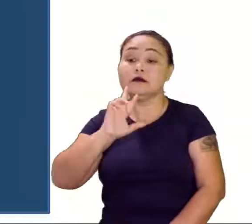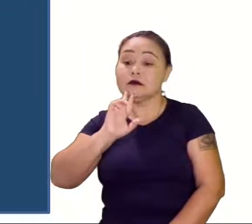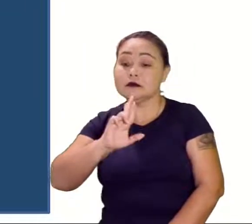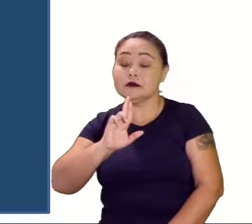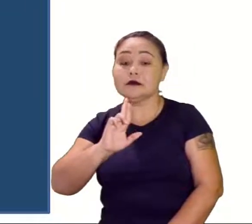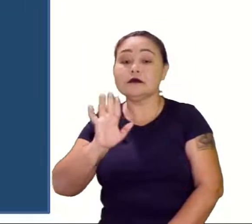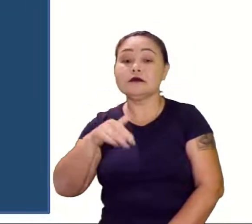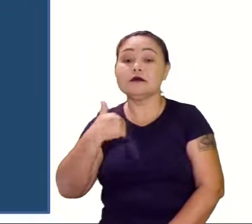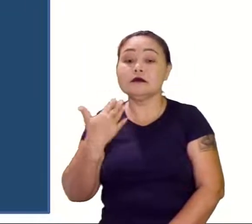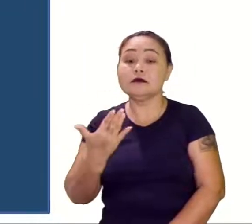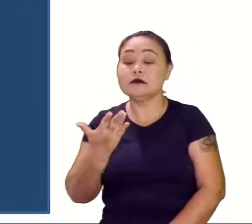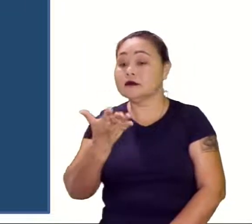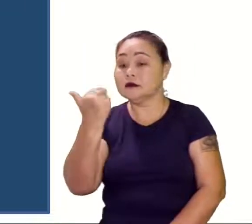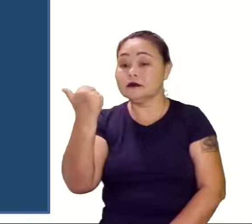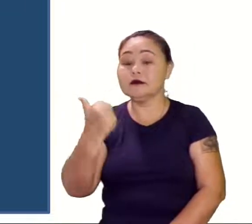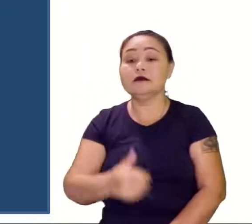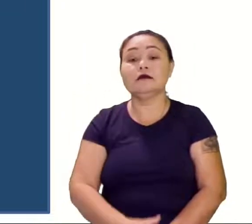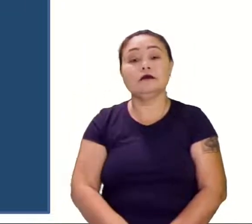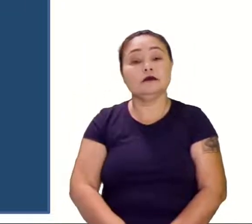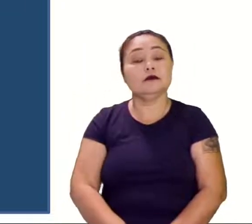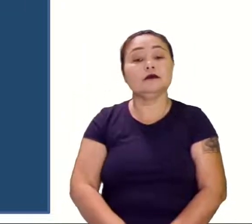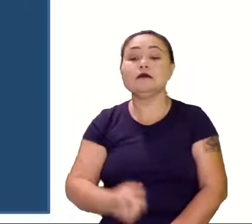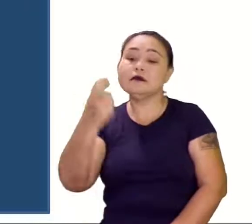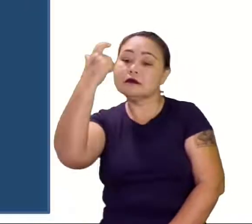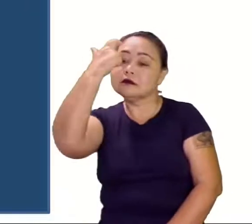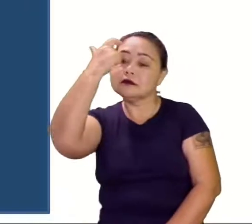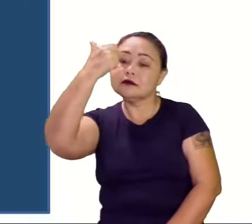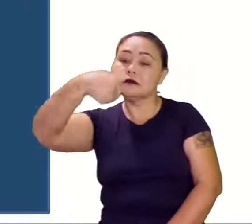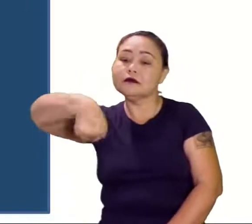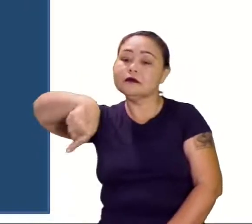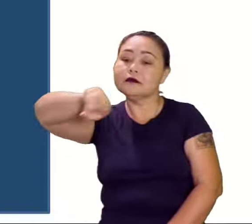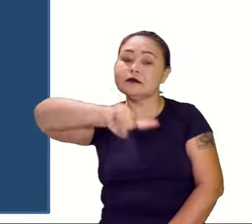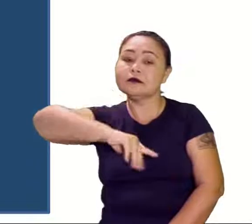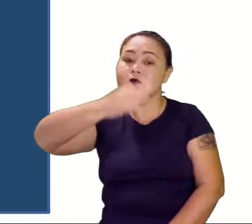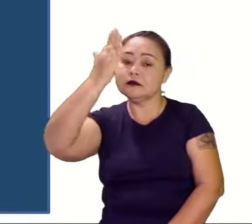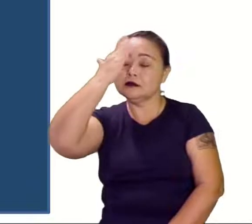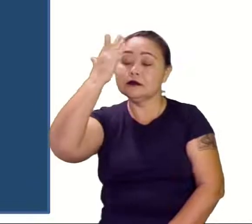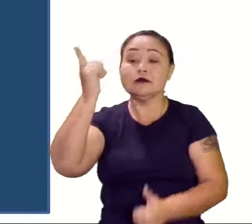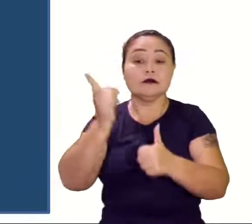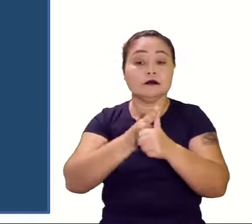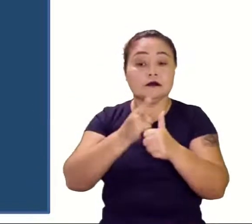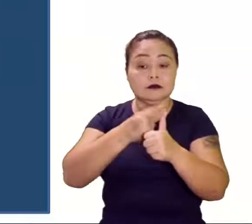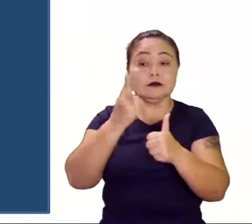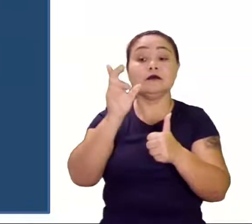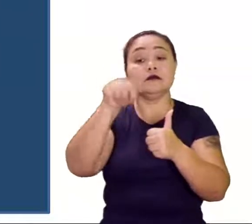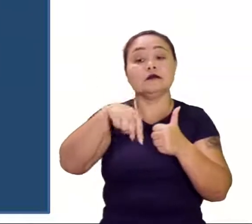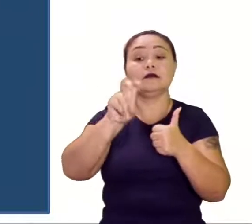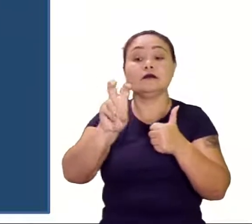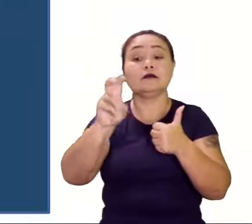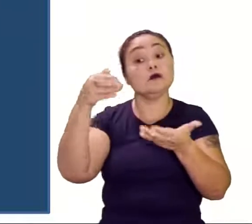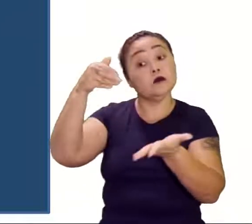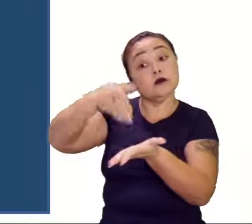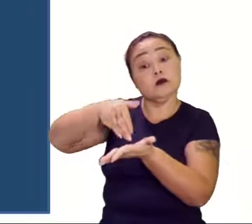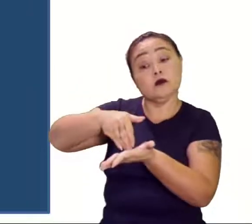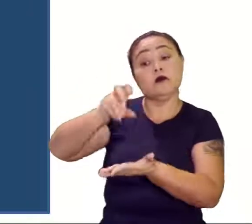né? Vamos lá. Pensa. Eu já sei que o primeiro termo é? 5. O